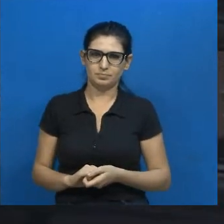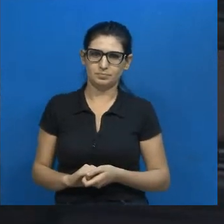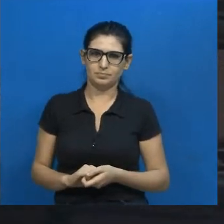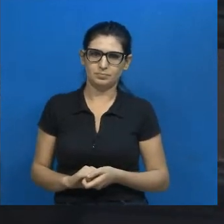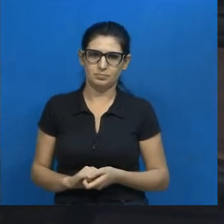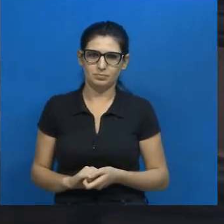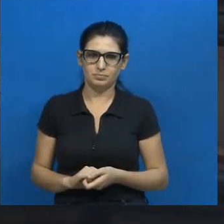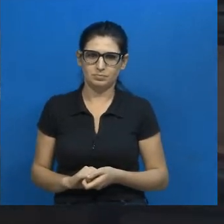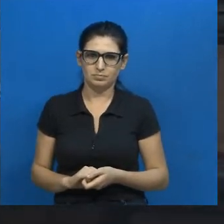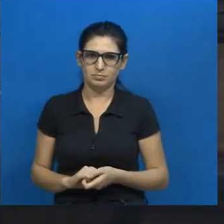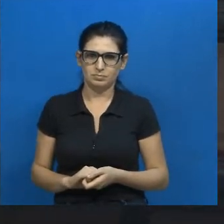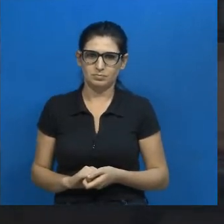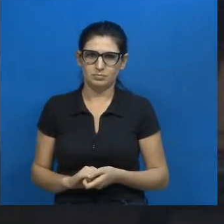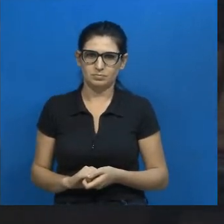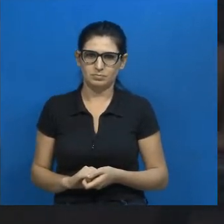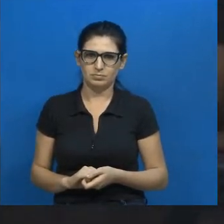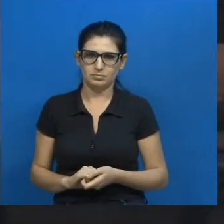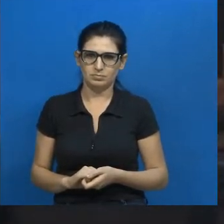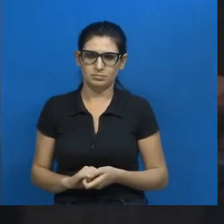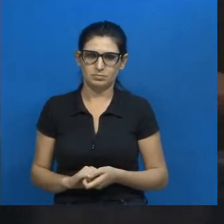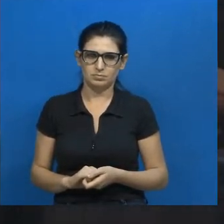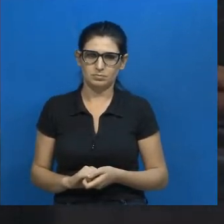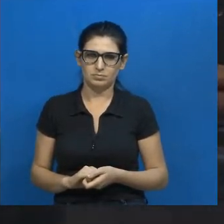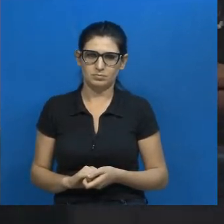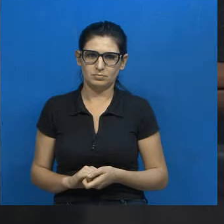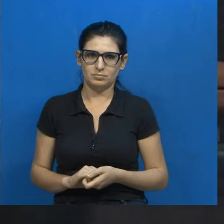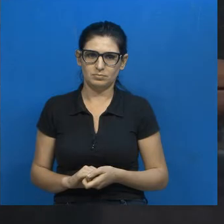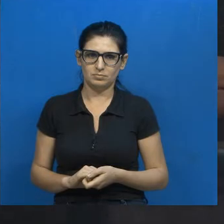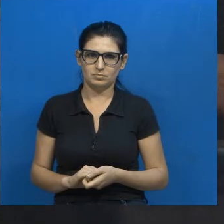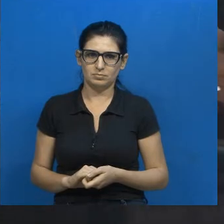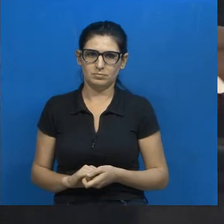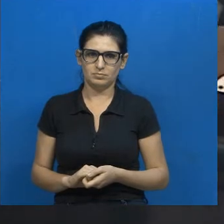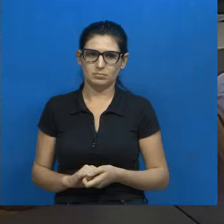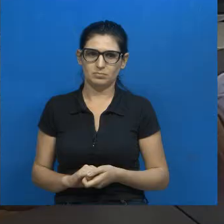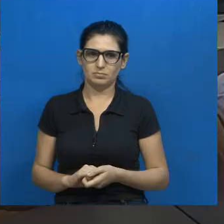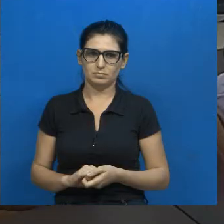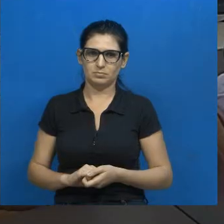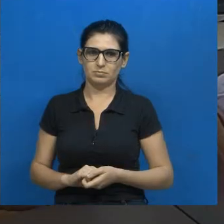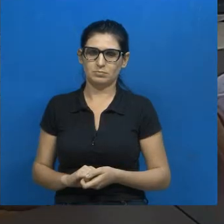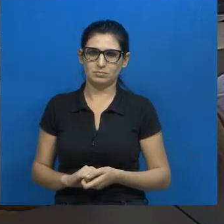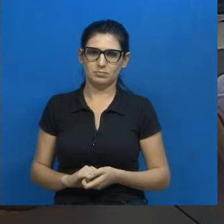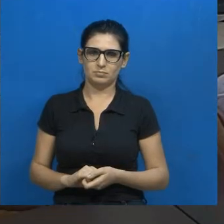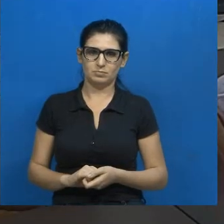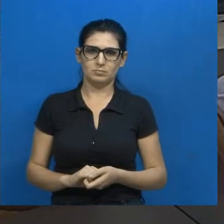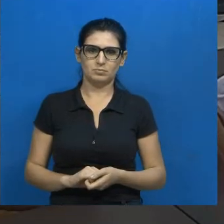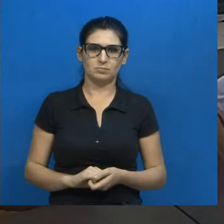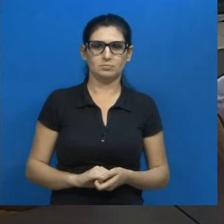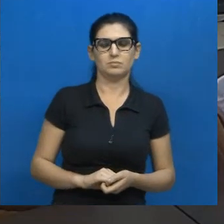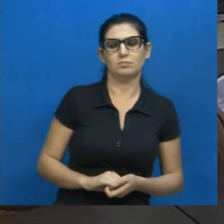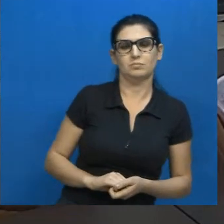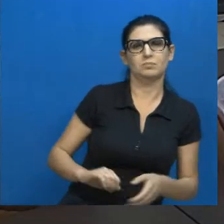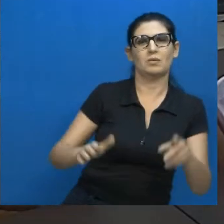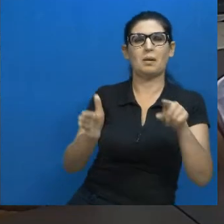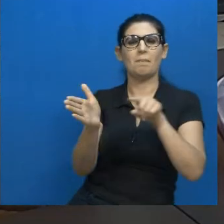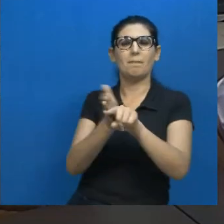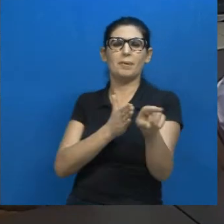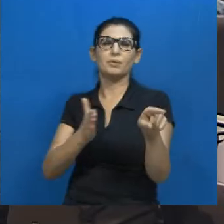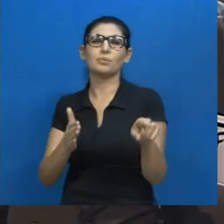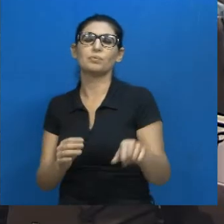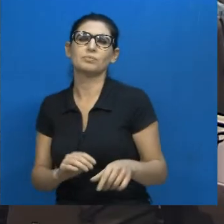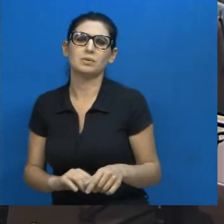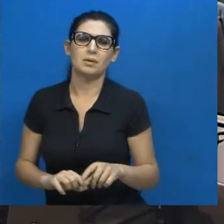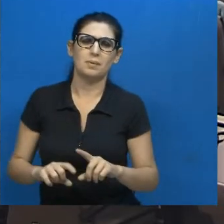Ô Tico, desculpe chamar você... Não, pera, eu queria só... É que ele fez uma pergunta lá e